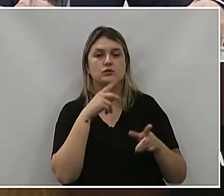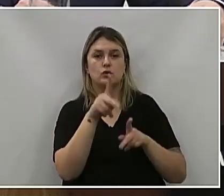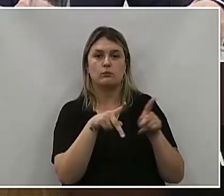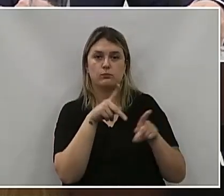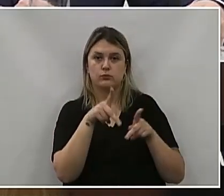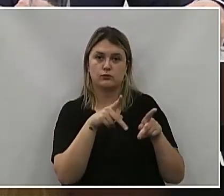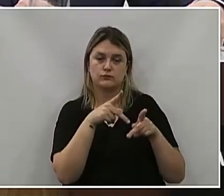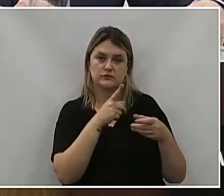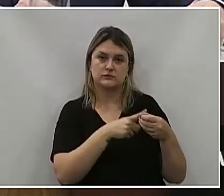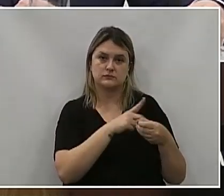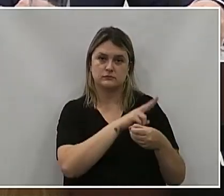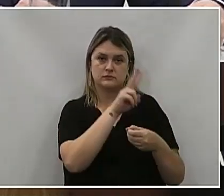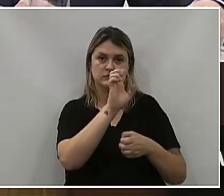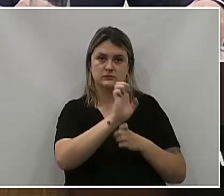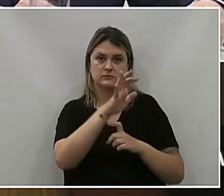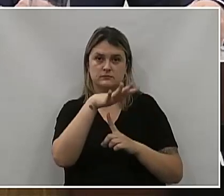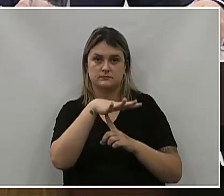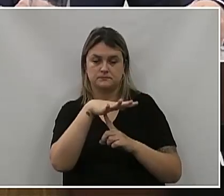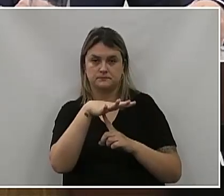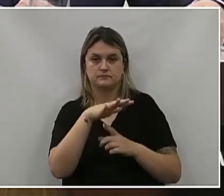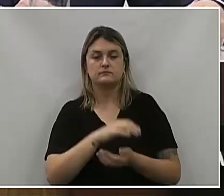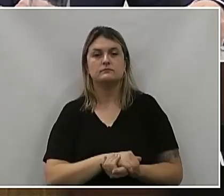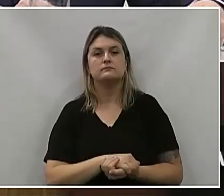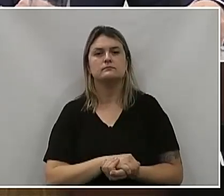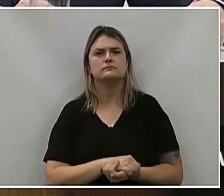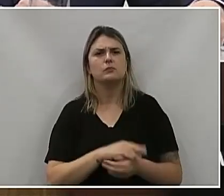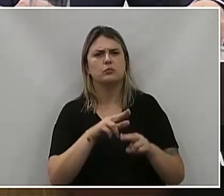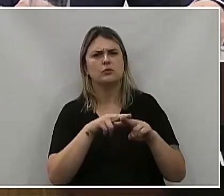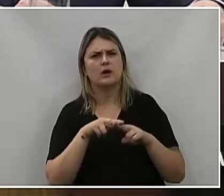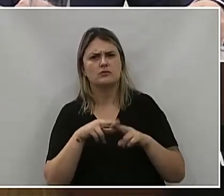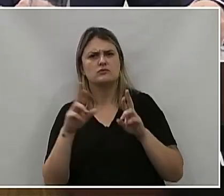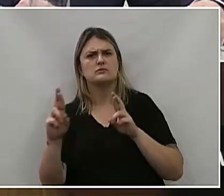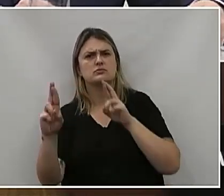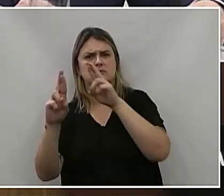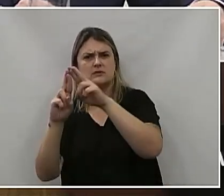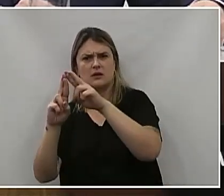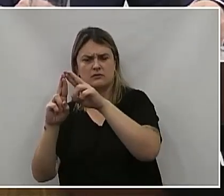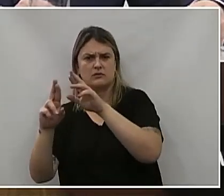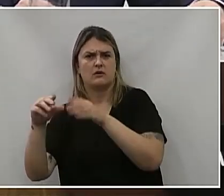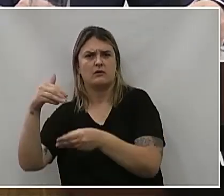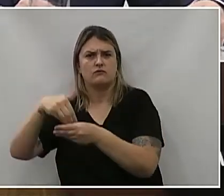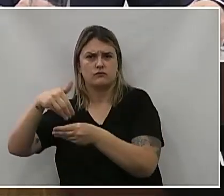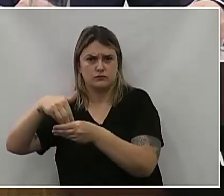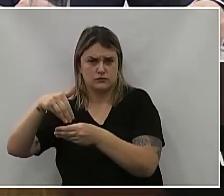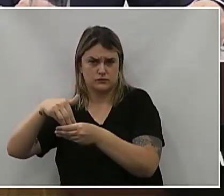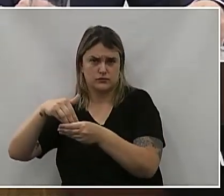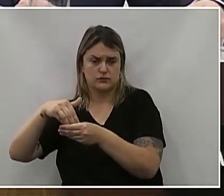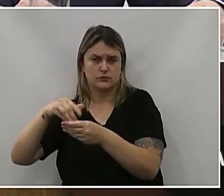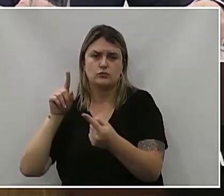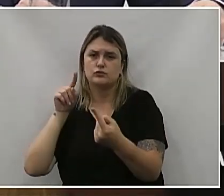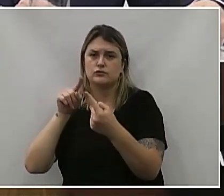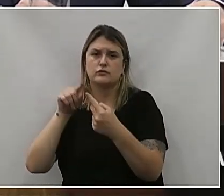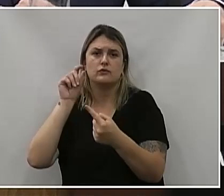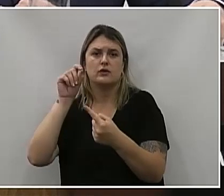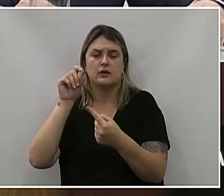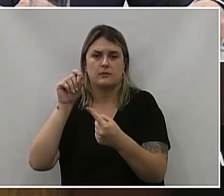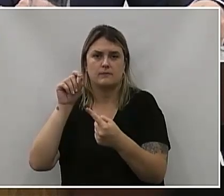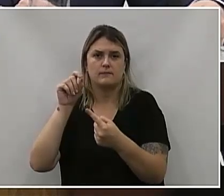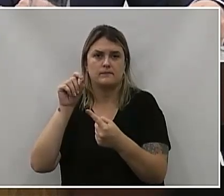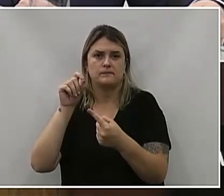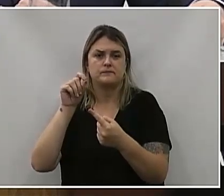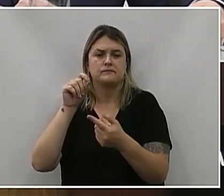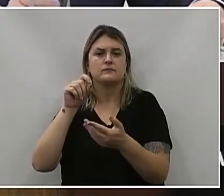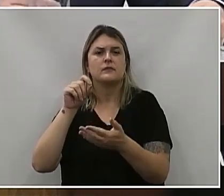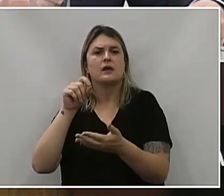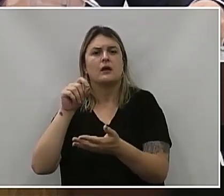povo de União da Vitória, Paraná, mediante deliberação de seus representantes legitimamente eleitos, no intuito de impedir a